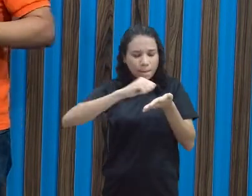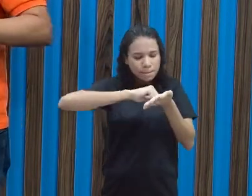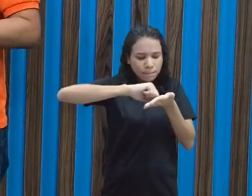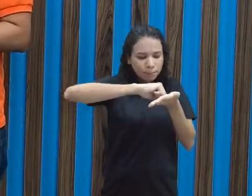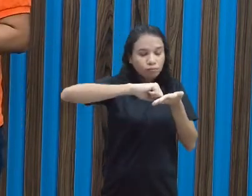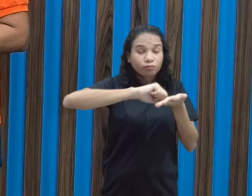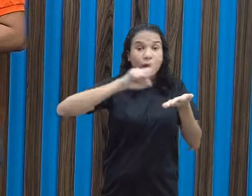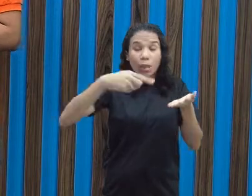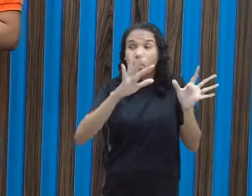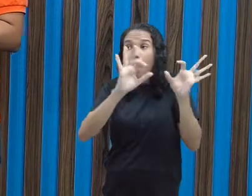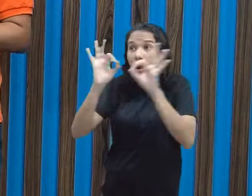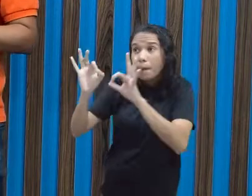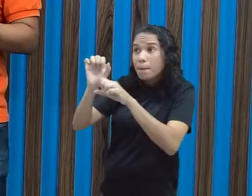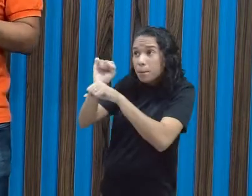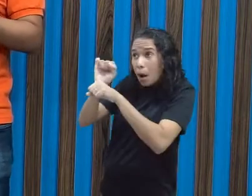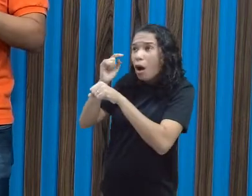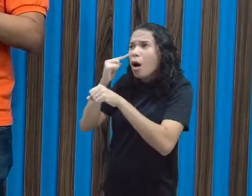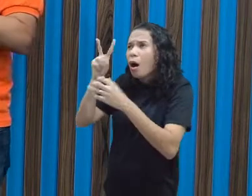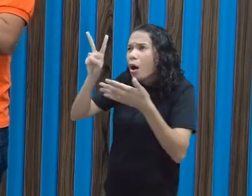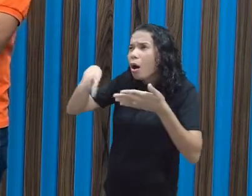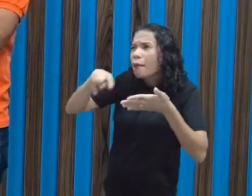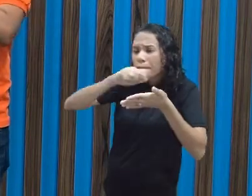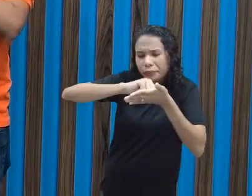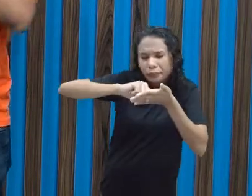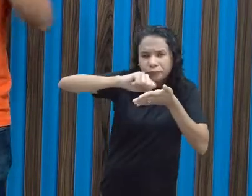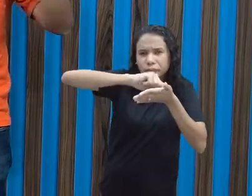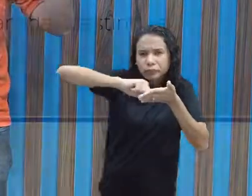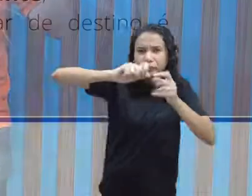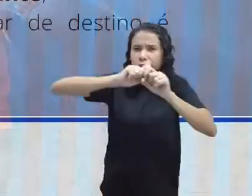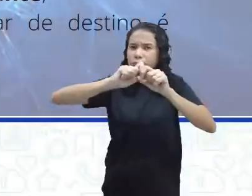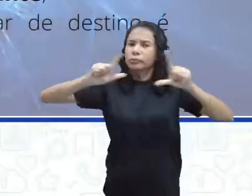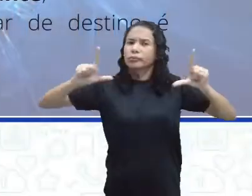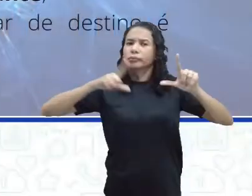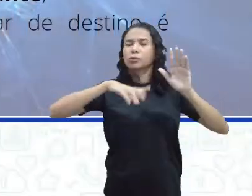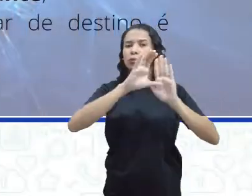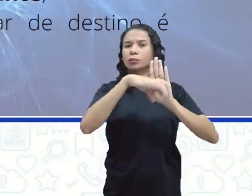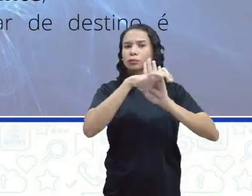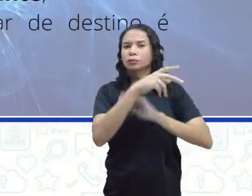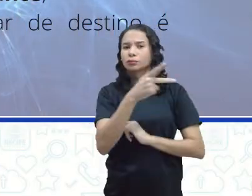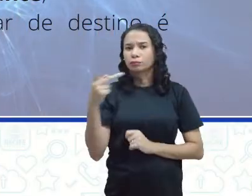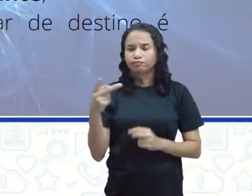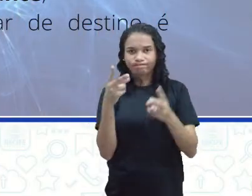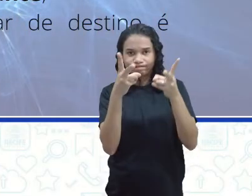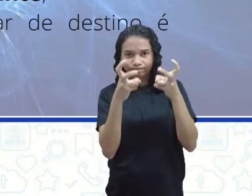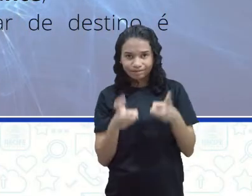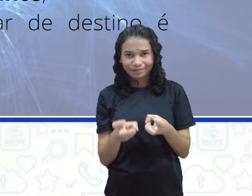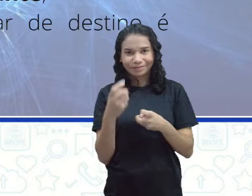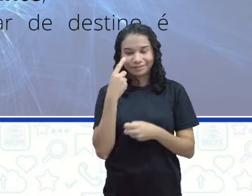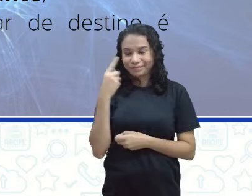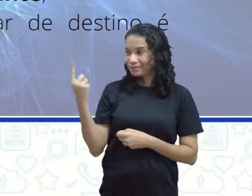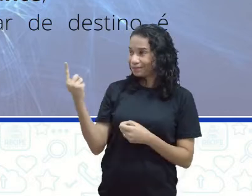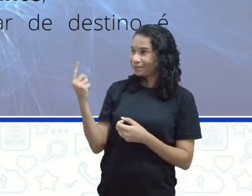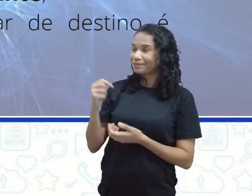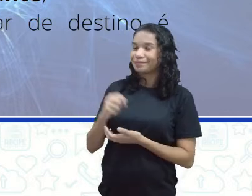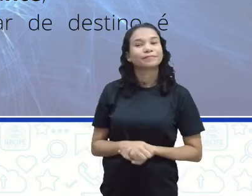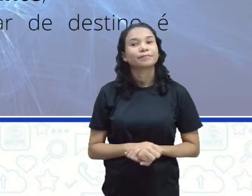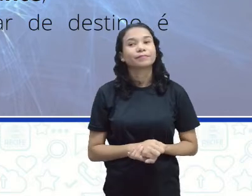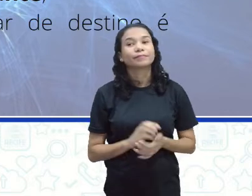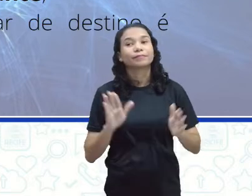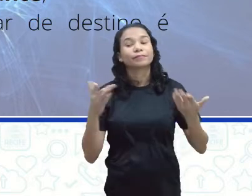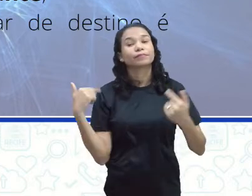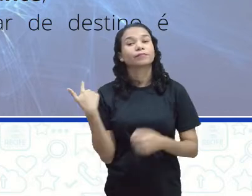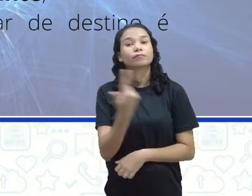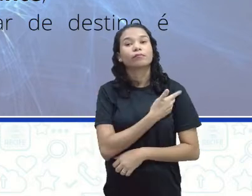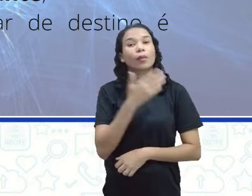pausa, olha aqui com calma na tela, depois o Devinho vai botar aí para ficar grande o conceito para vocês, para perceber, olha aí, chegou, né? Então